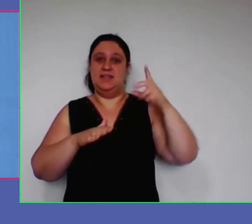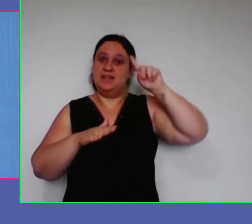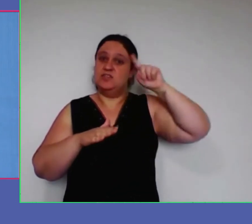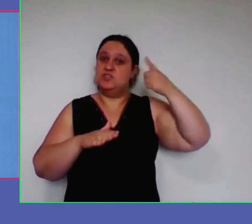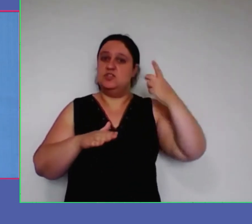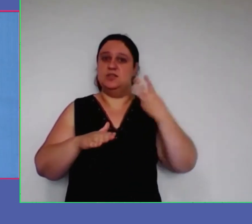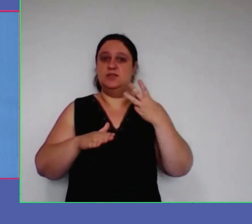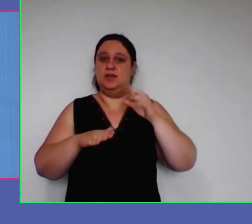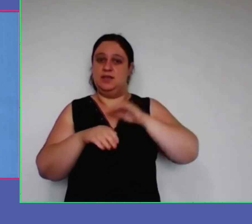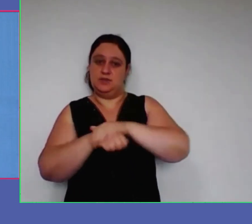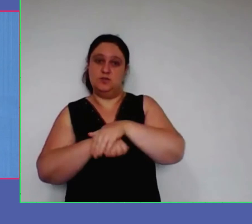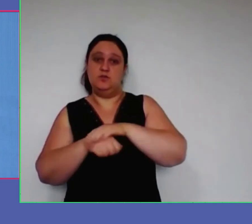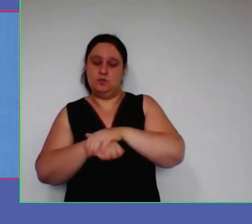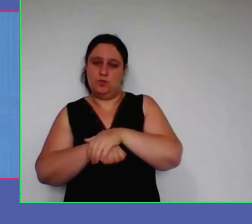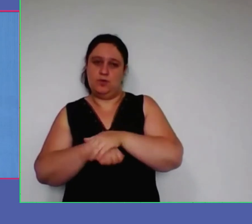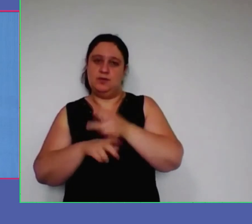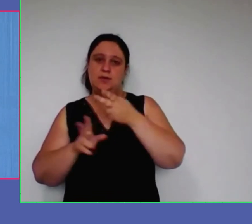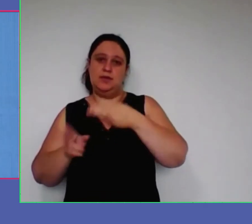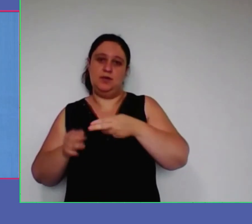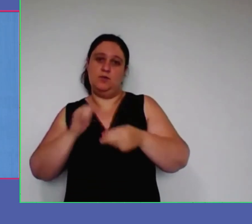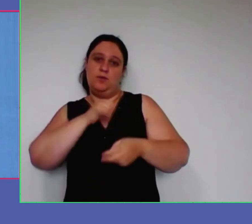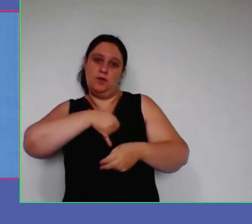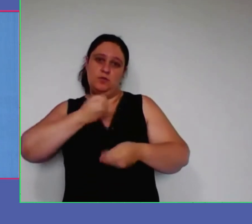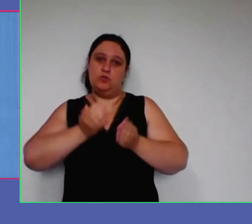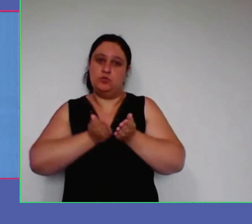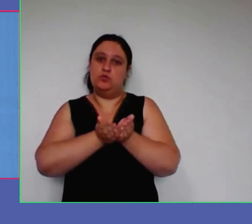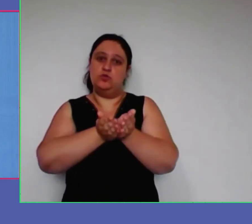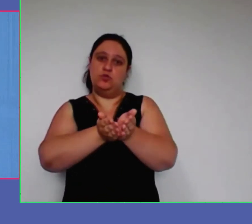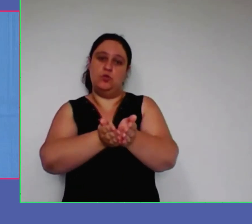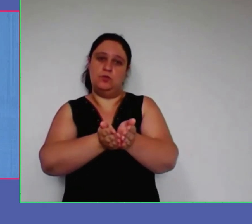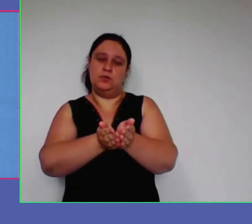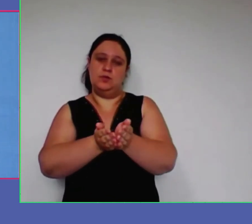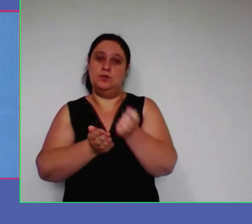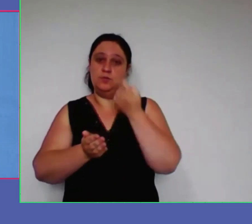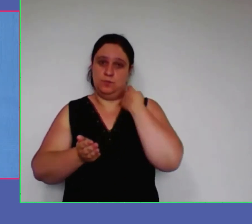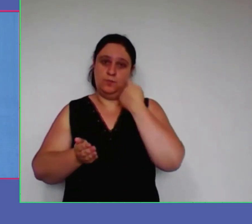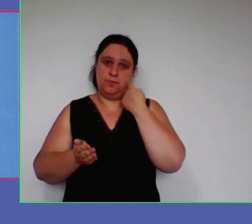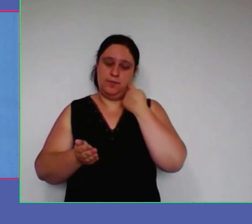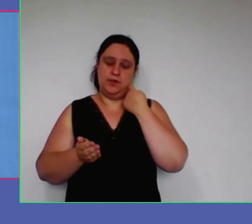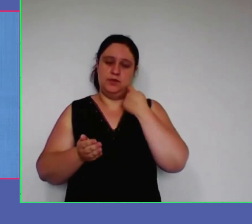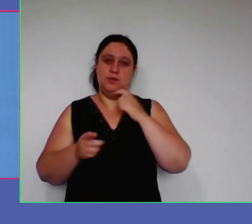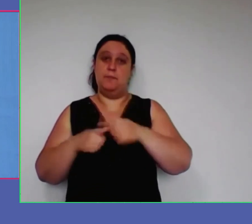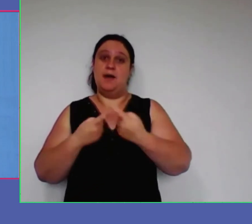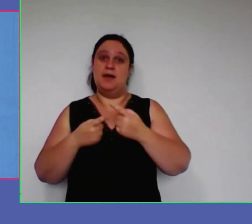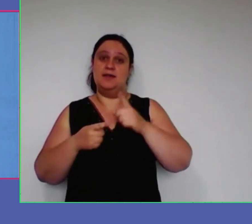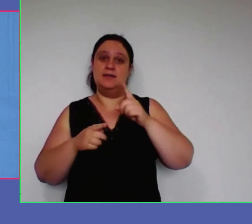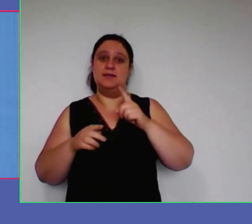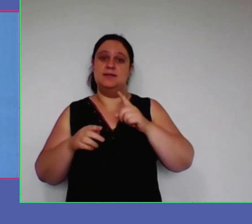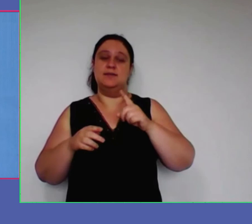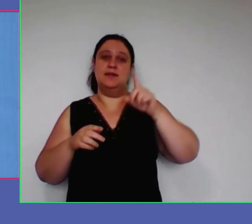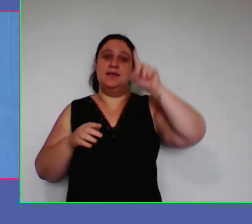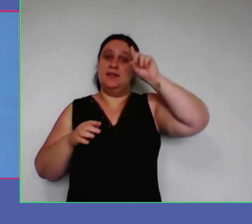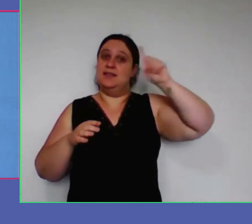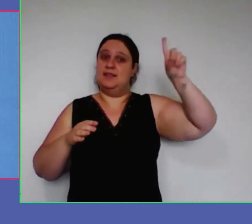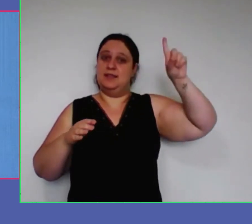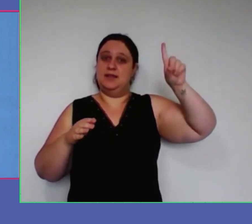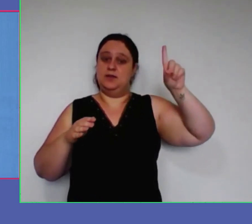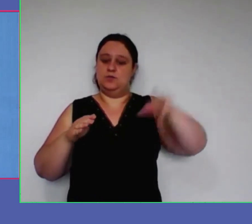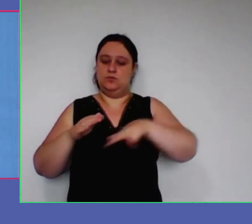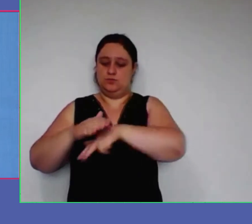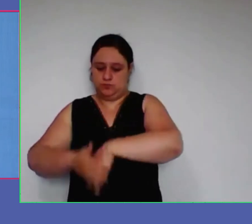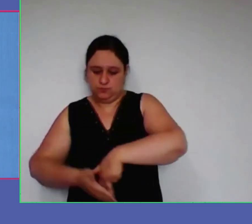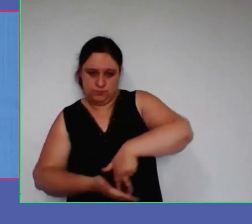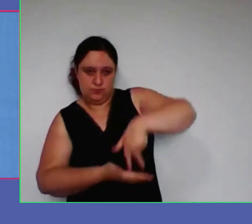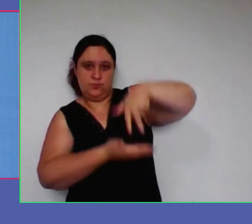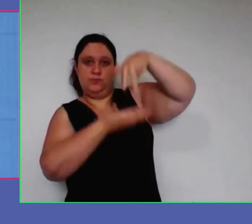no ventre de um grande peixe. Mas Deus o ressuscitou, rompendo os grilhões da